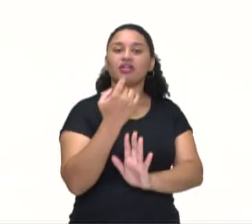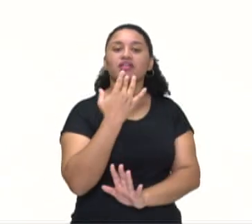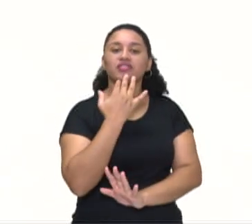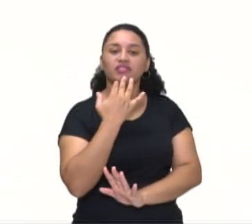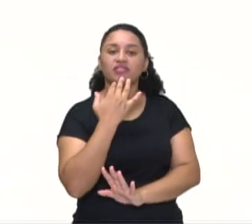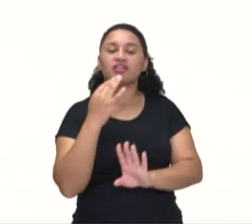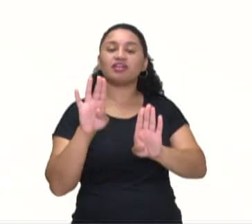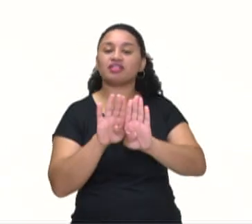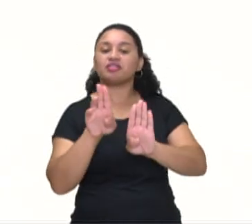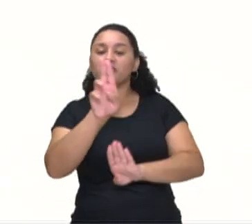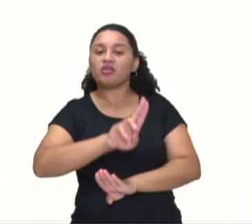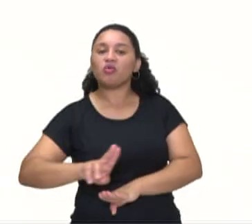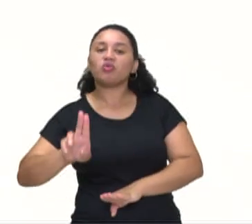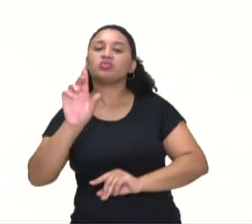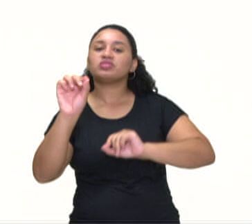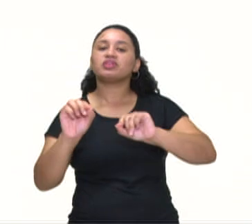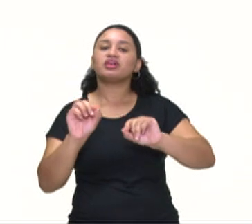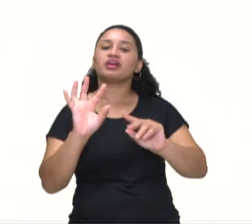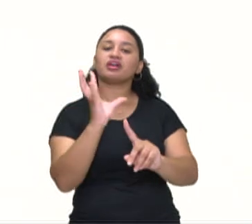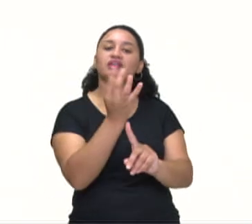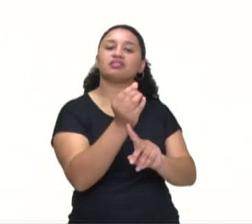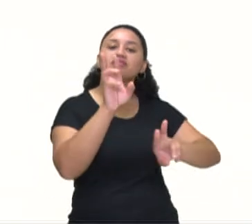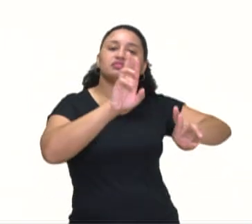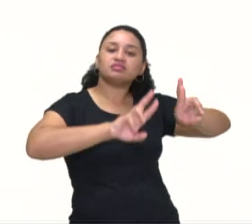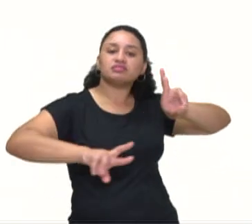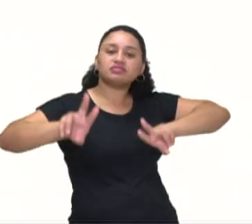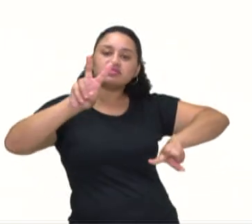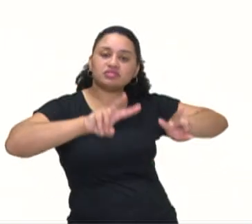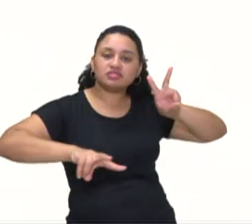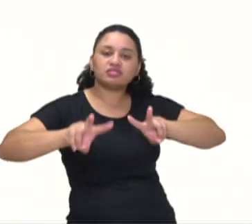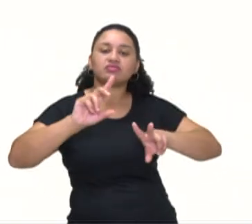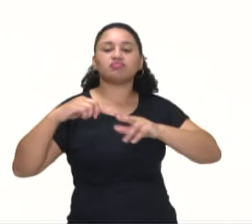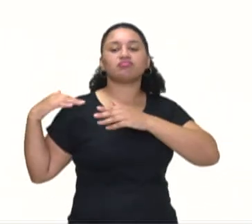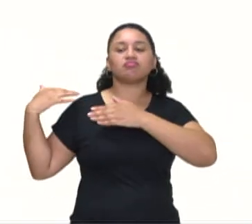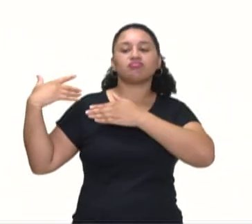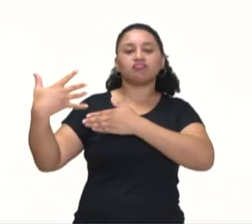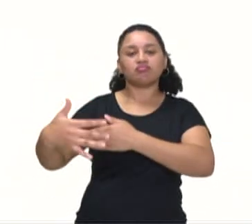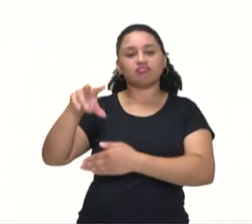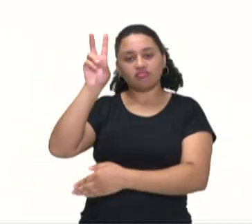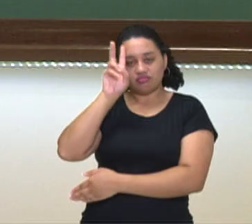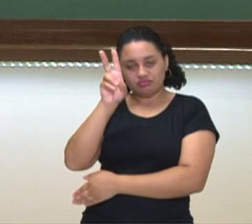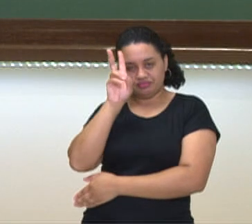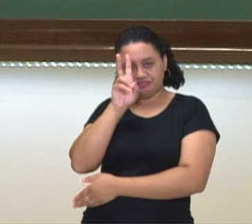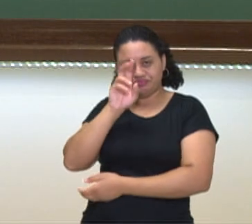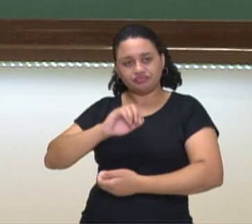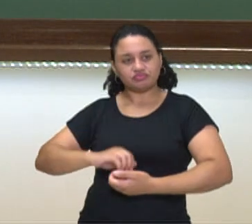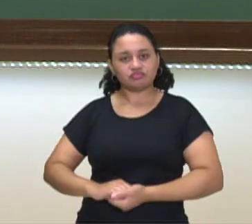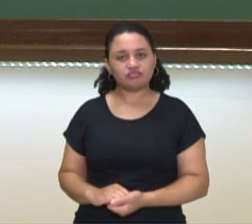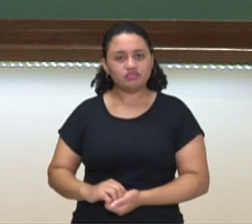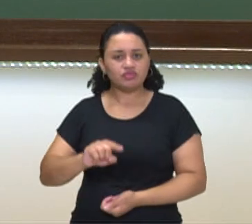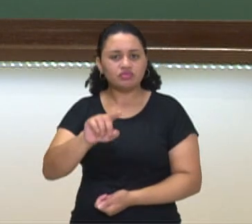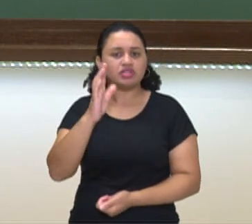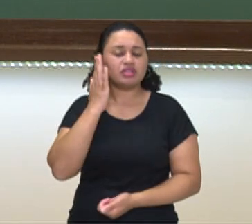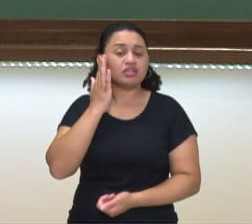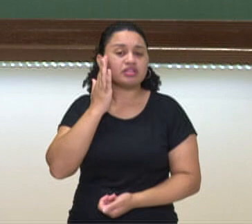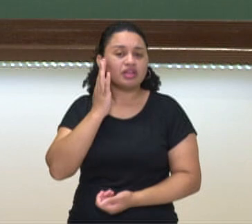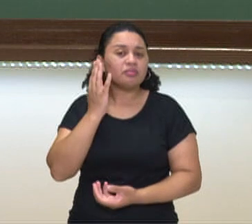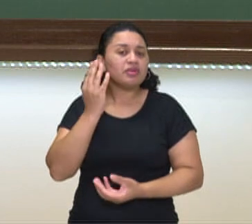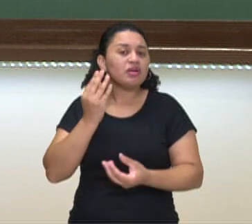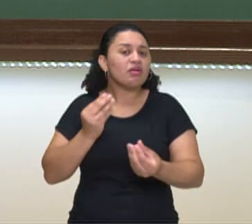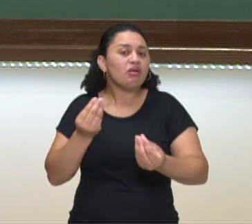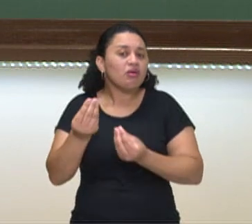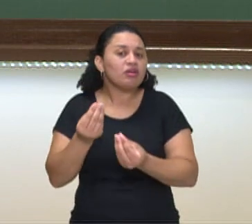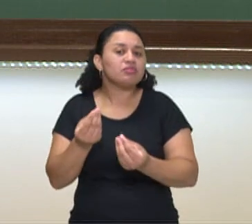nas artes visuais ao longo da história. Você sabe como as cores foram